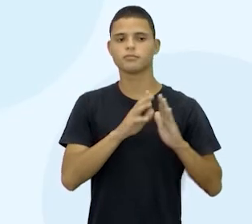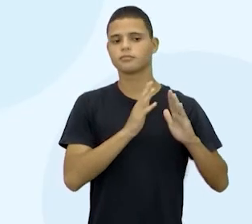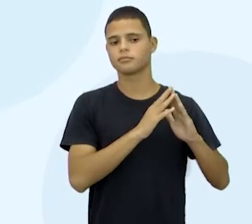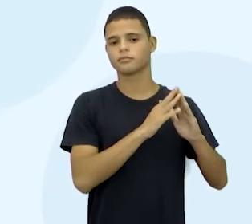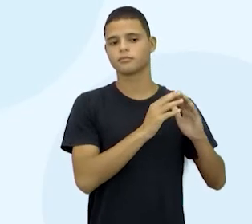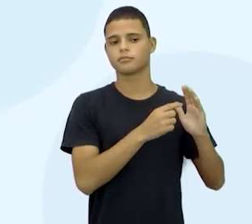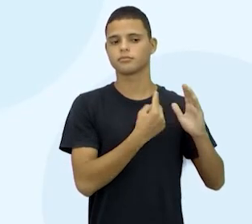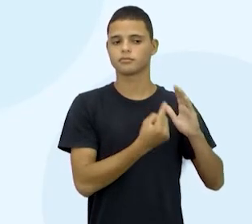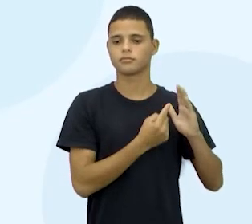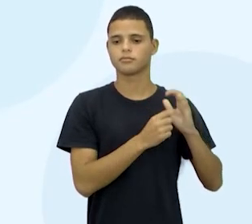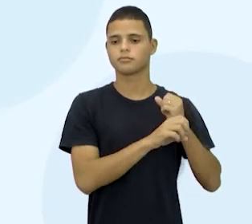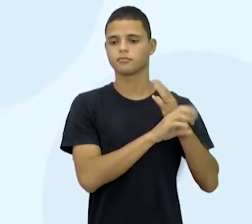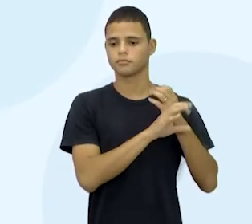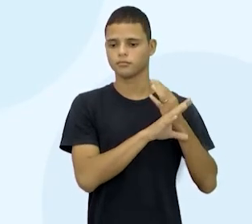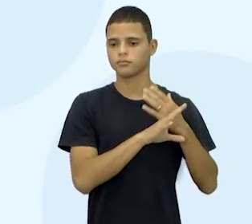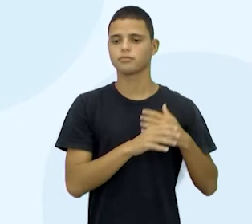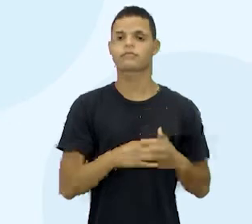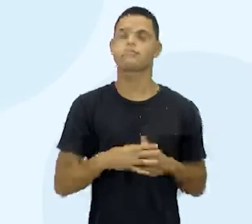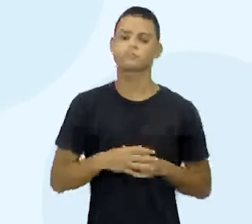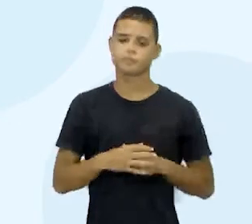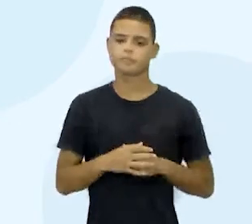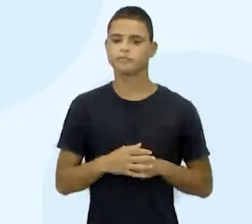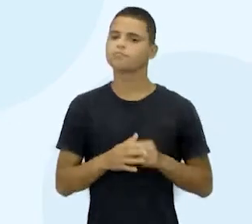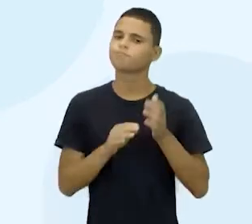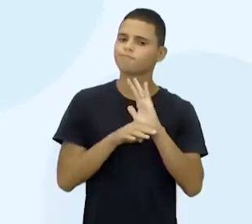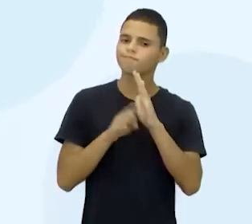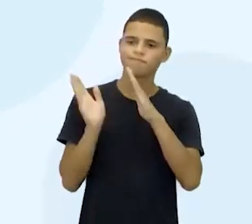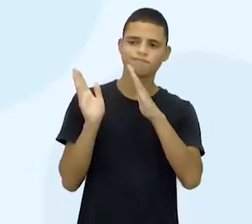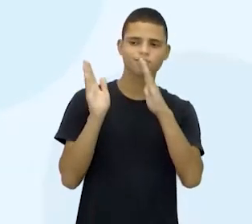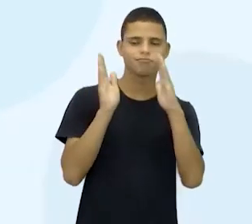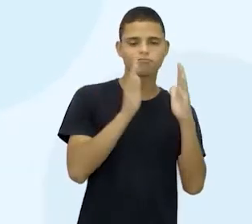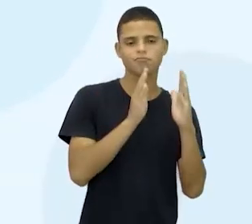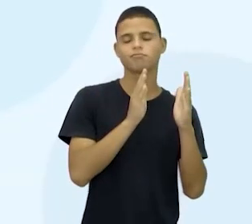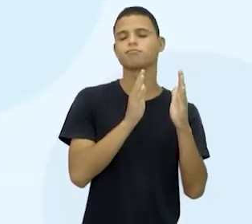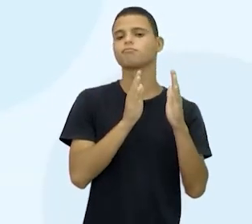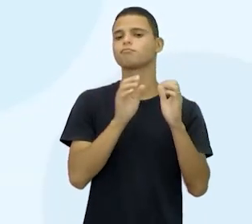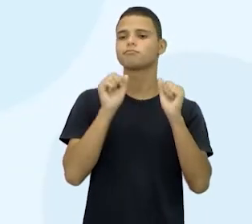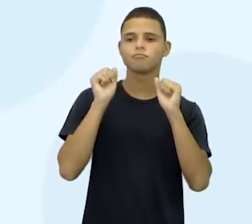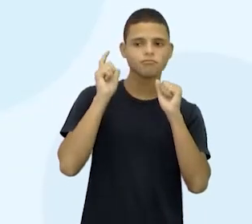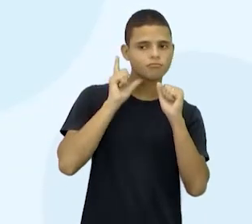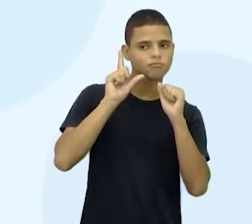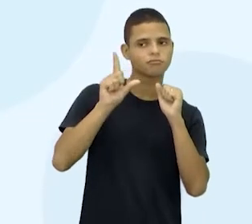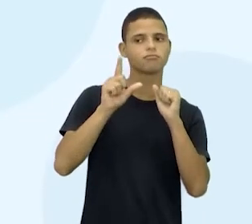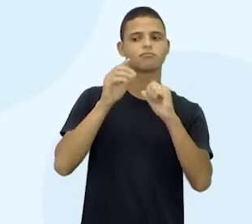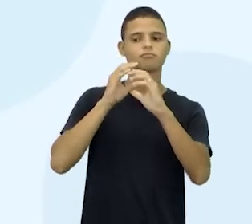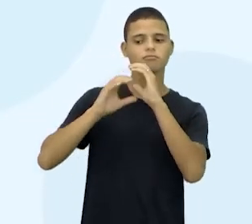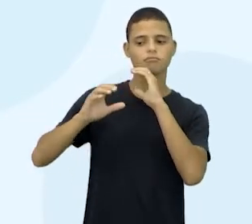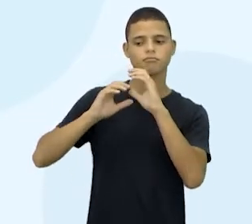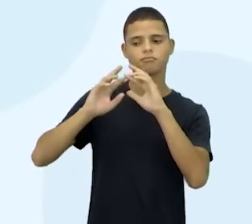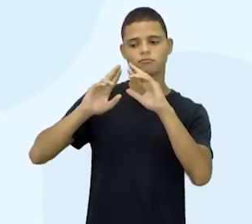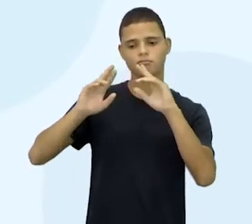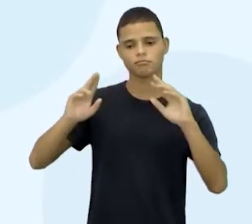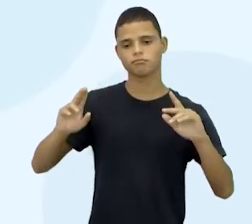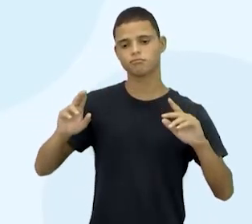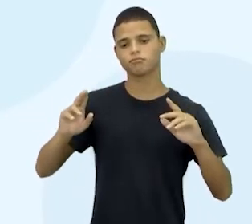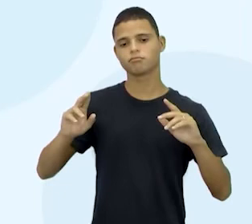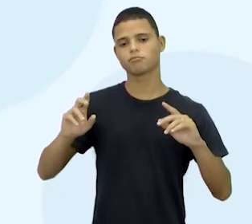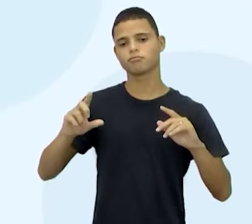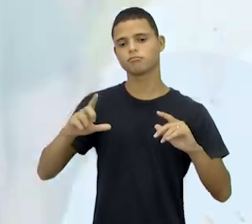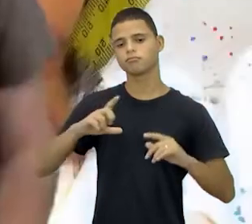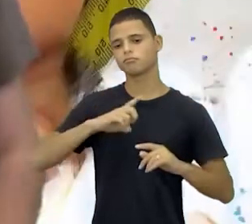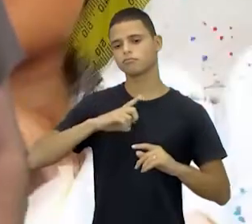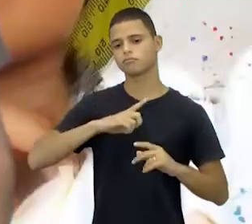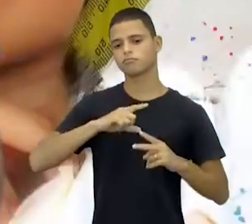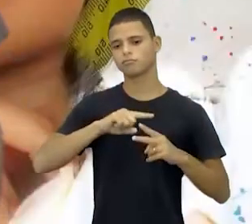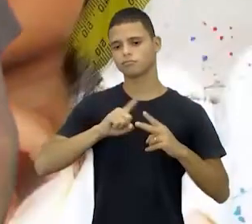né, sozinho dentro dos seus estudos, assista vídeos que possam demonstrar diferentes formas de comunicação. O Pro trouxe aqui duas